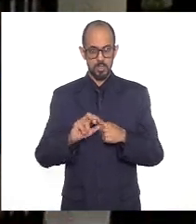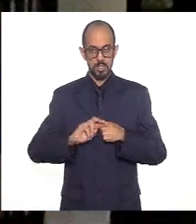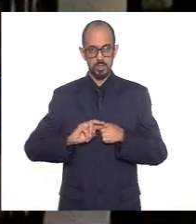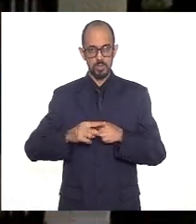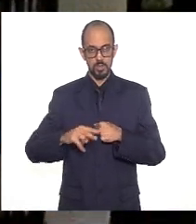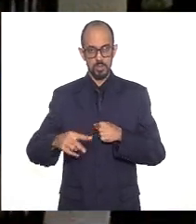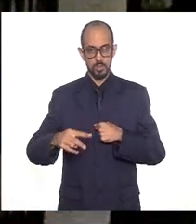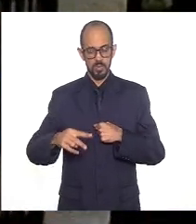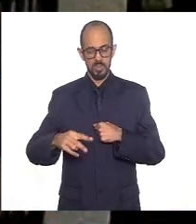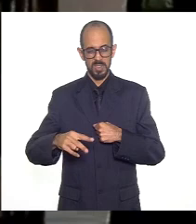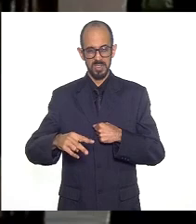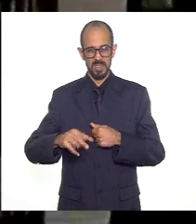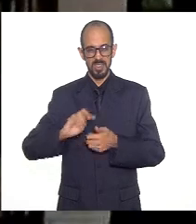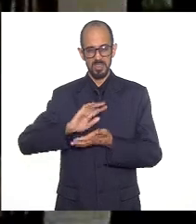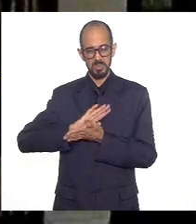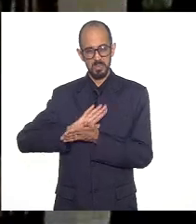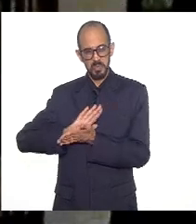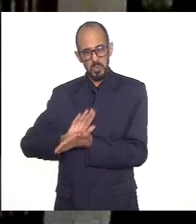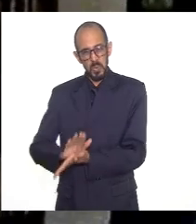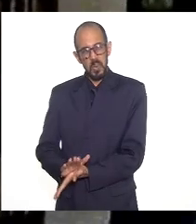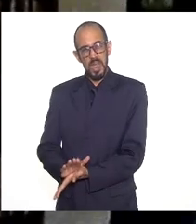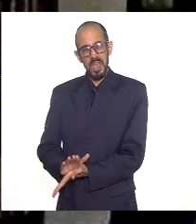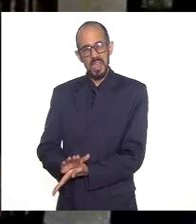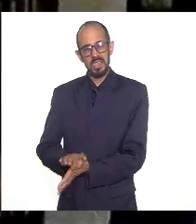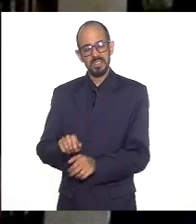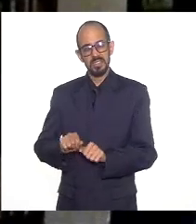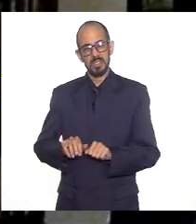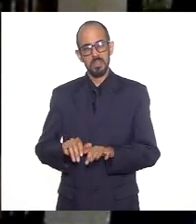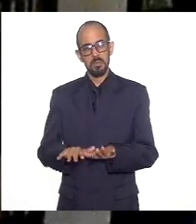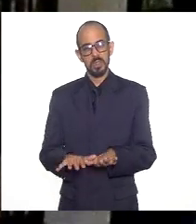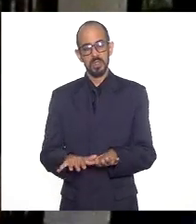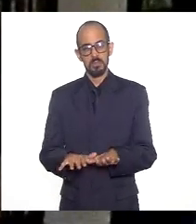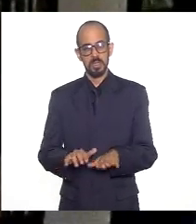efeitos perversos e cruéis desta pandemia.